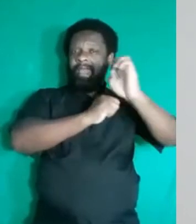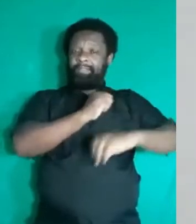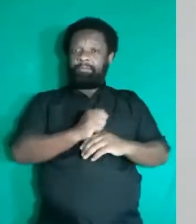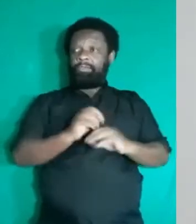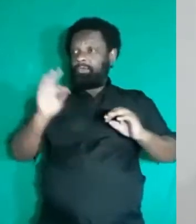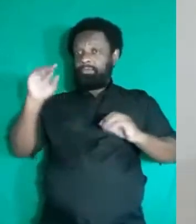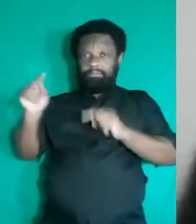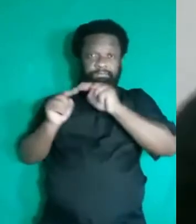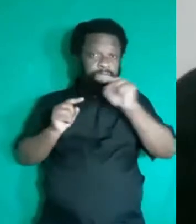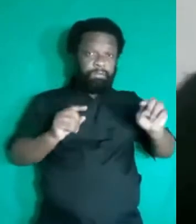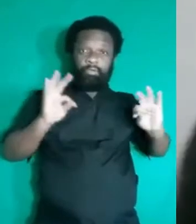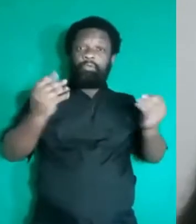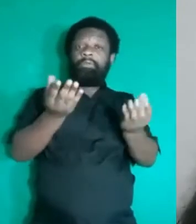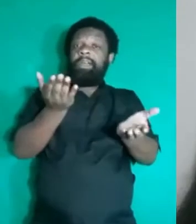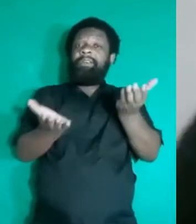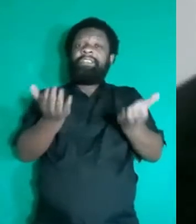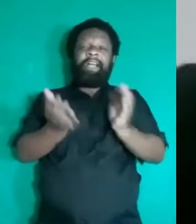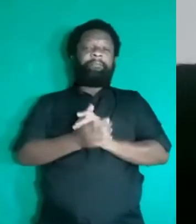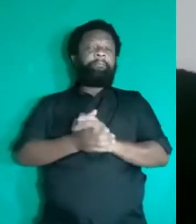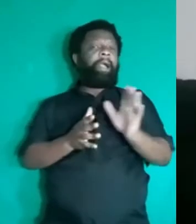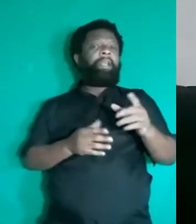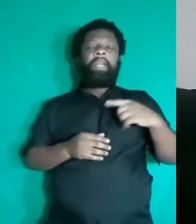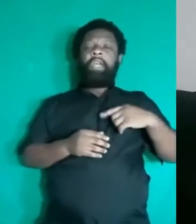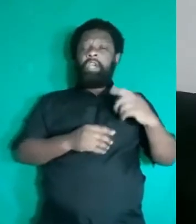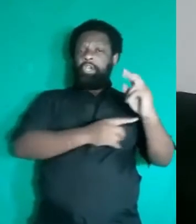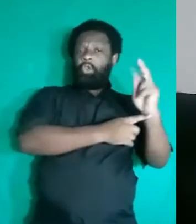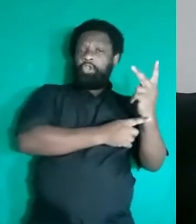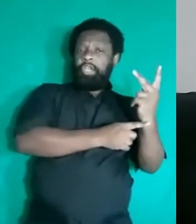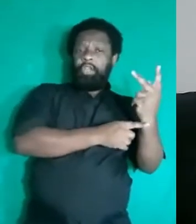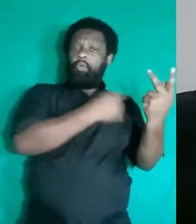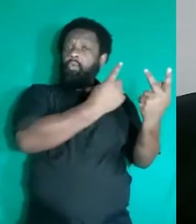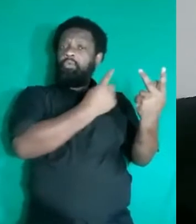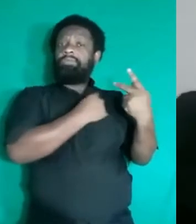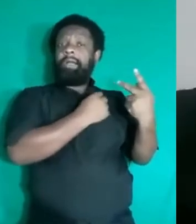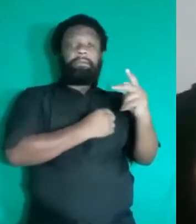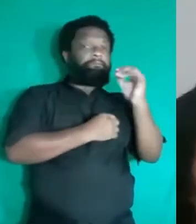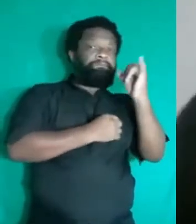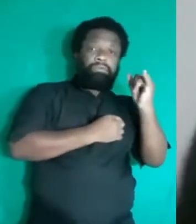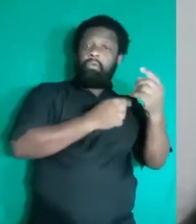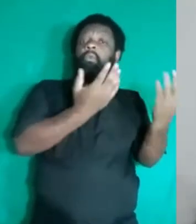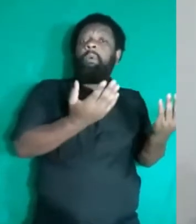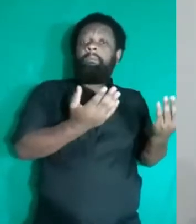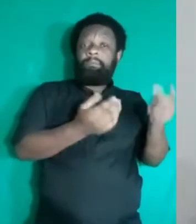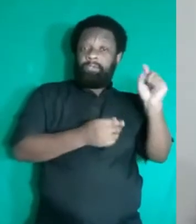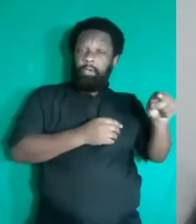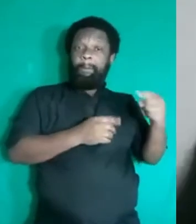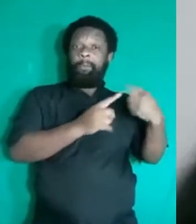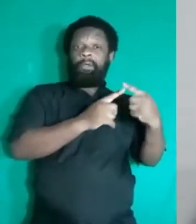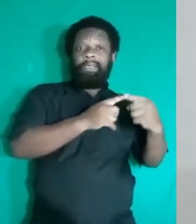6, 7, 8. Todos estáveis. O que vocês conseguem observar nessa estrutura? Qual é o único